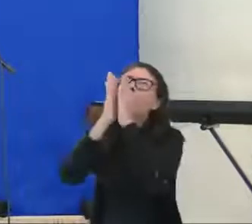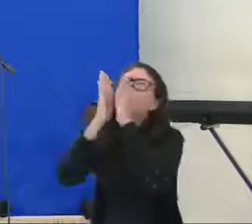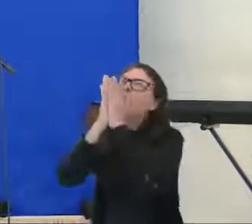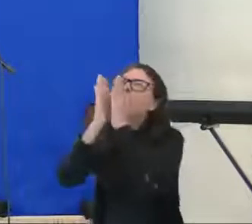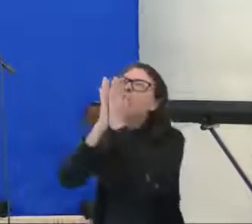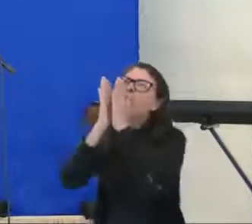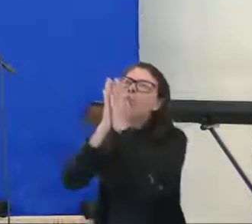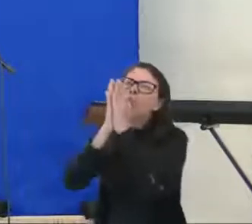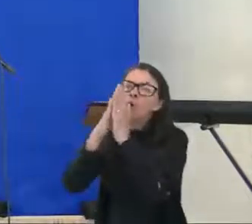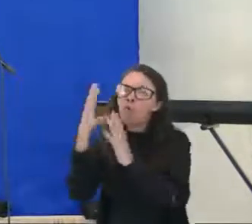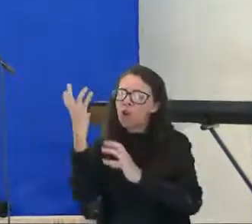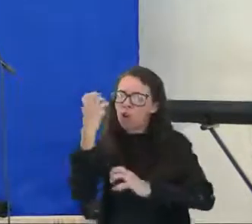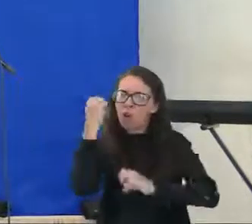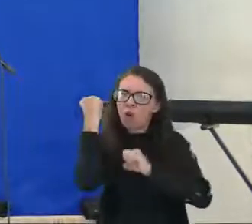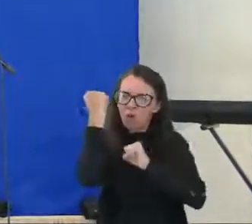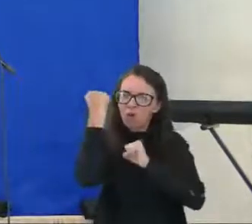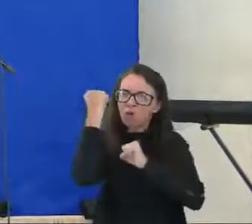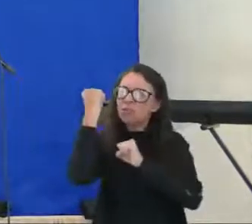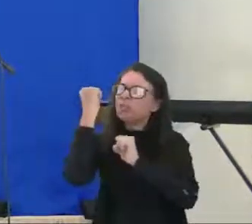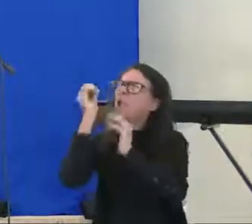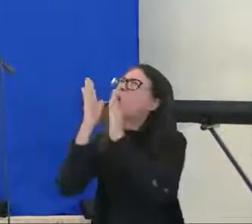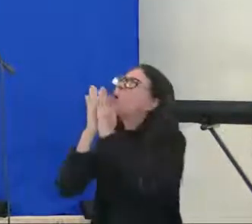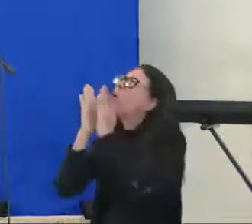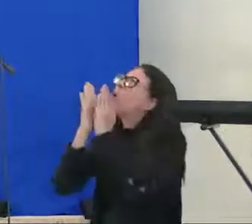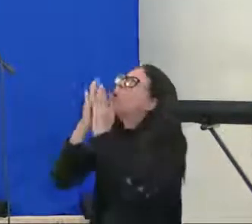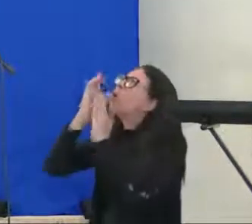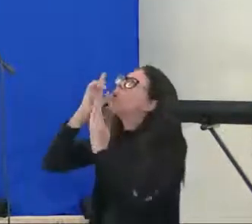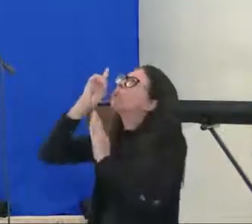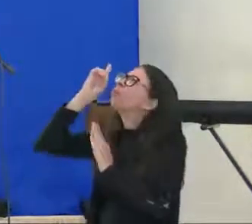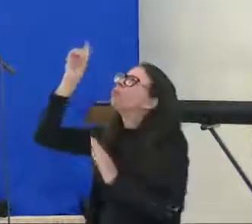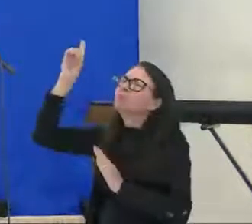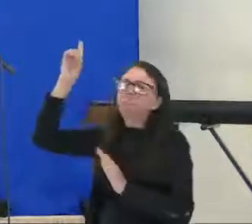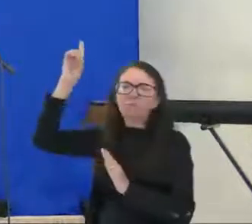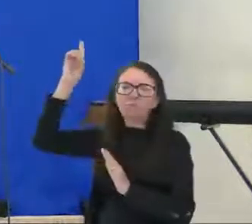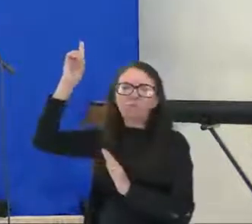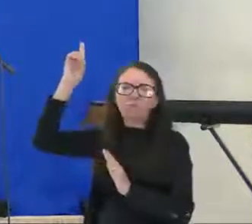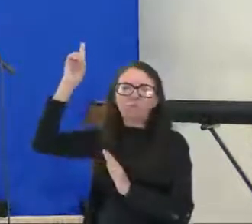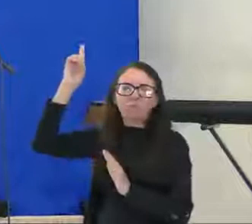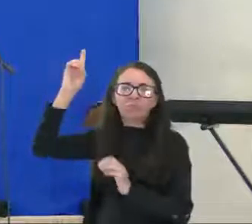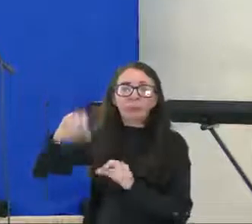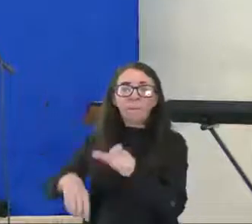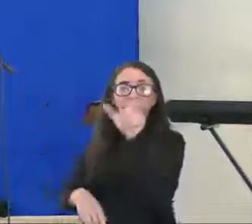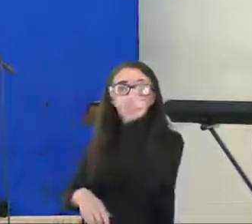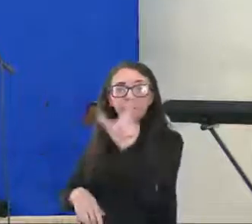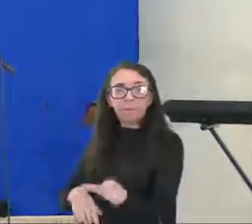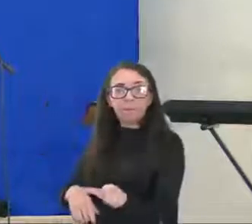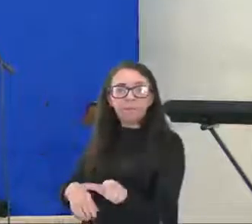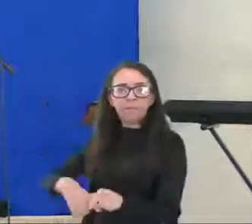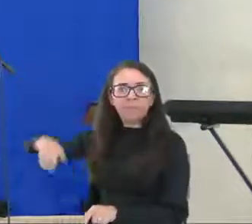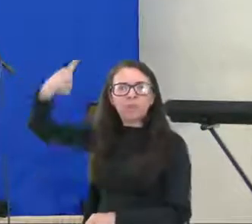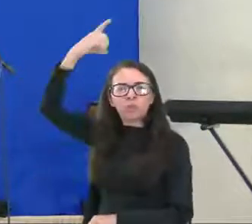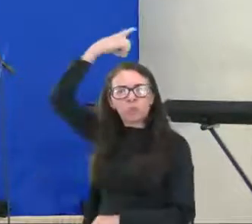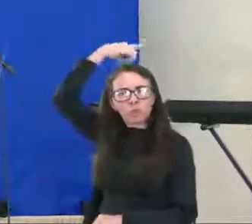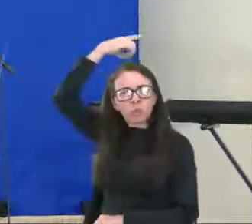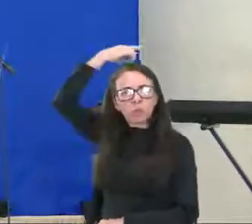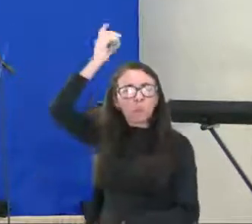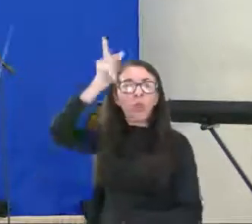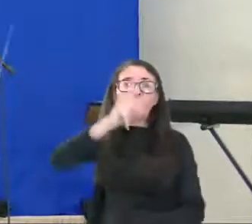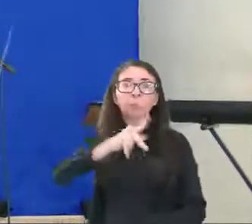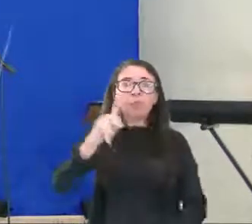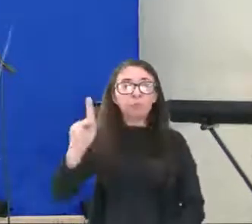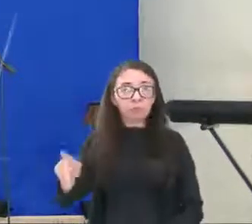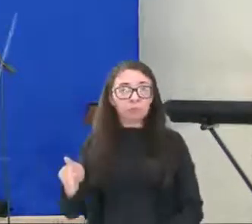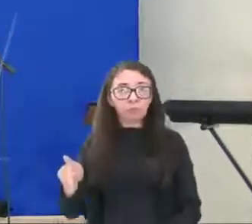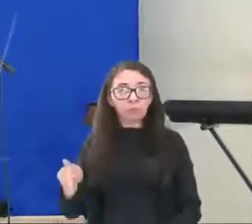os dons para ficar um corpo sadio. Então os líderes espirituais, membros do corpo, têm diferentes